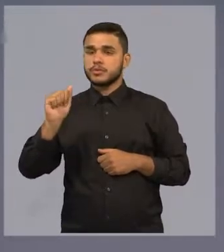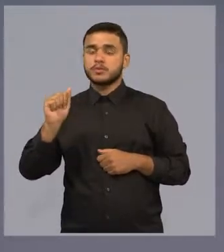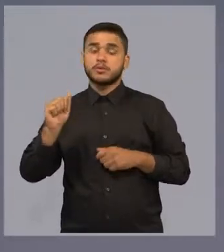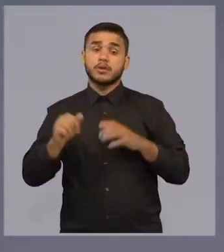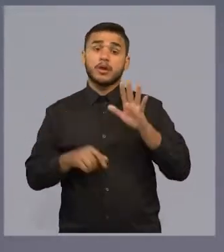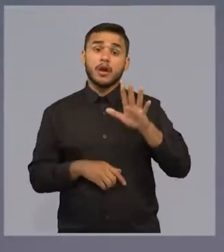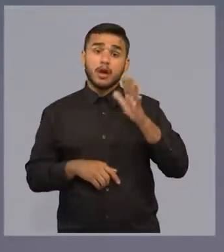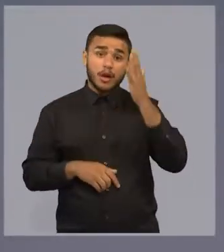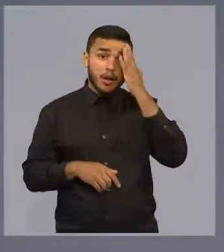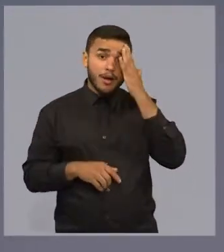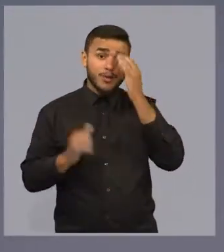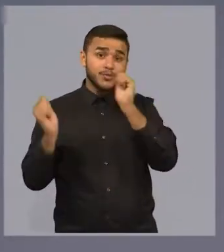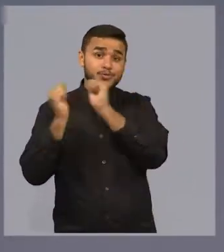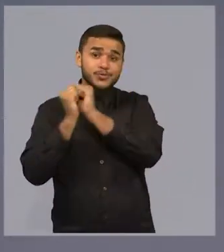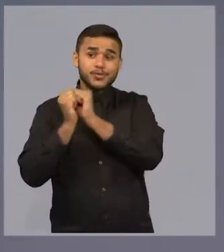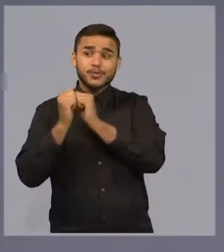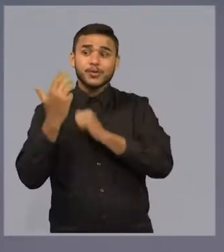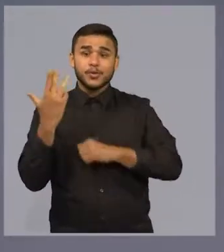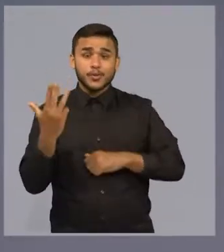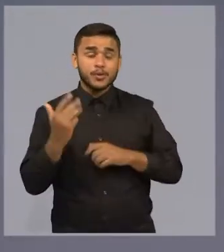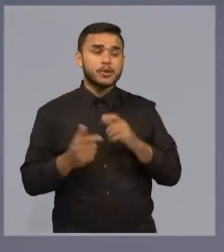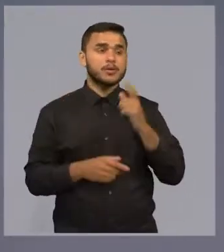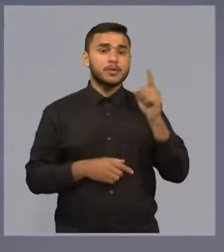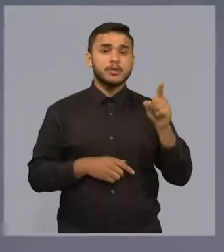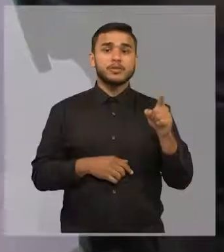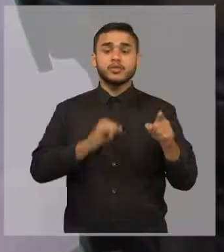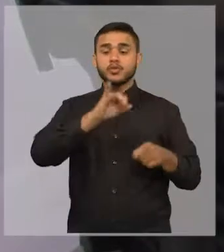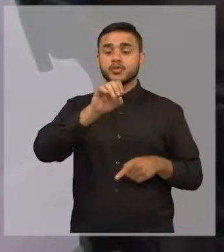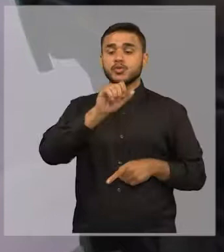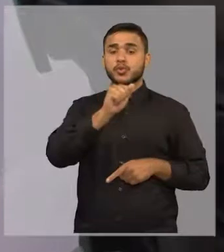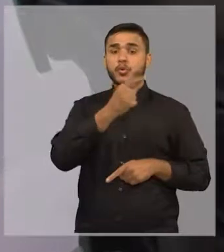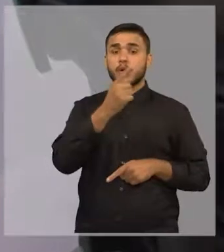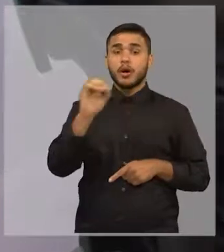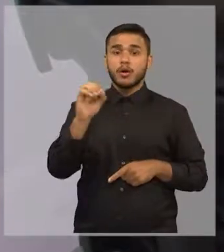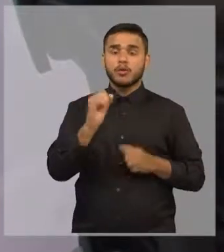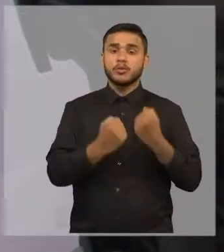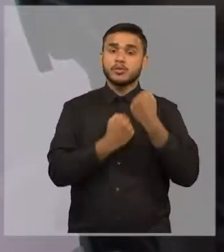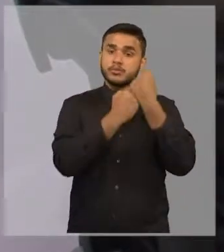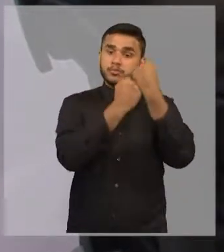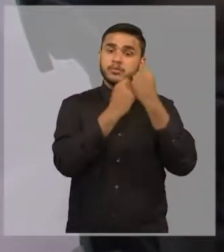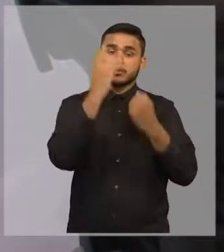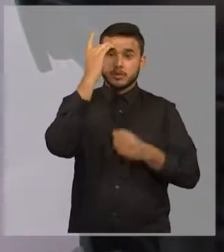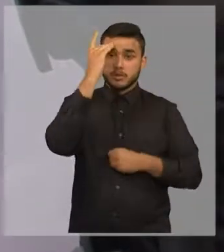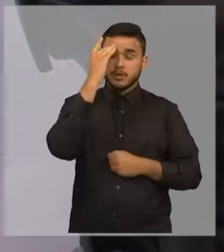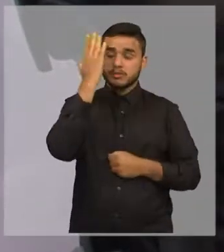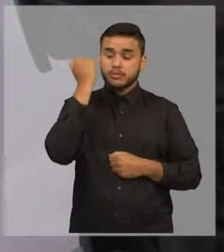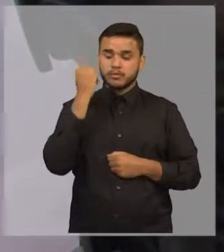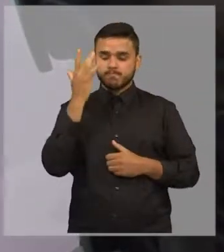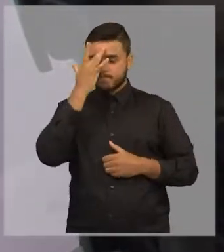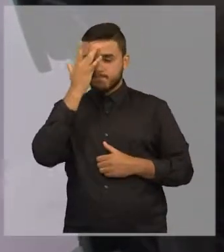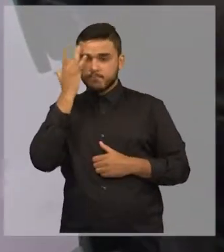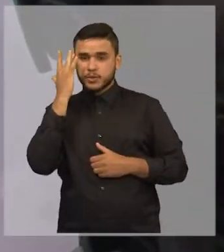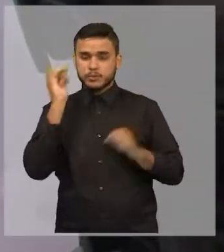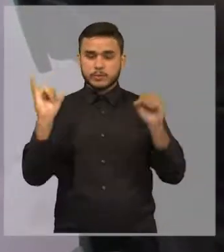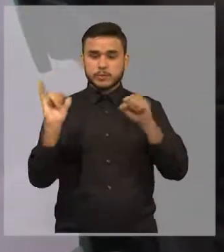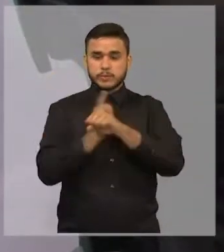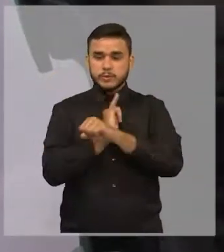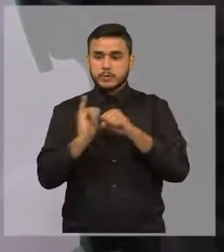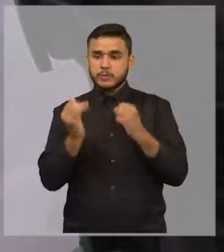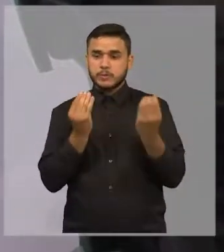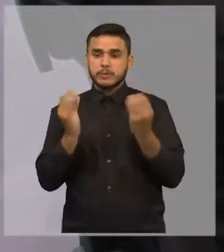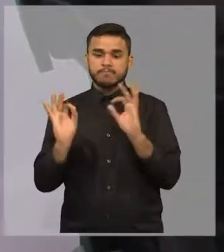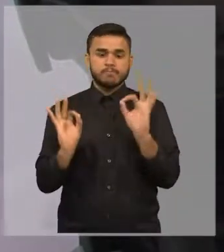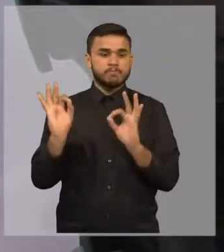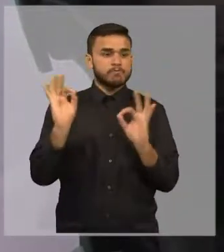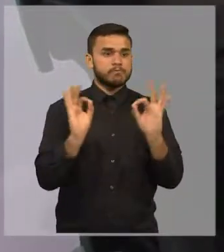instruiu a Dilma, embora com predicados realmente não republicanos, mas realmente nesse ponto o publicitário ele